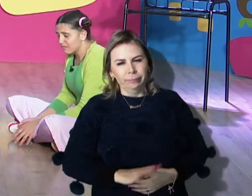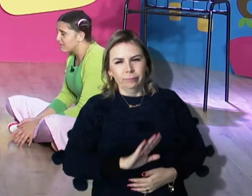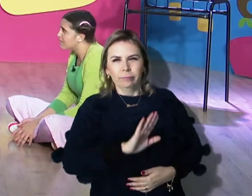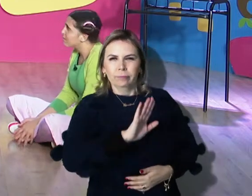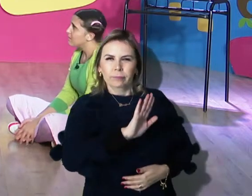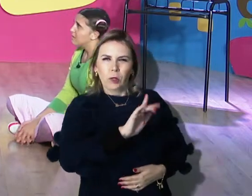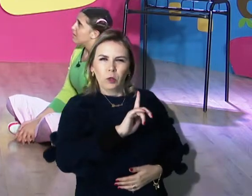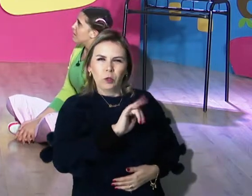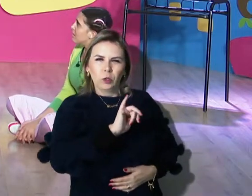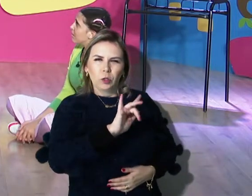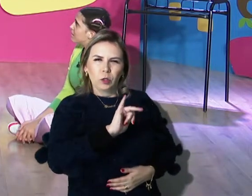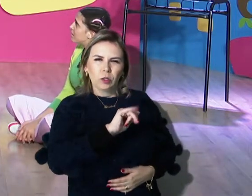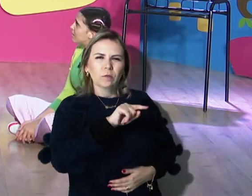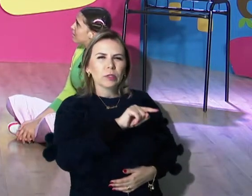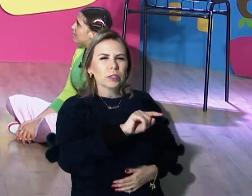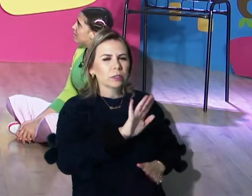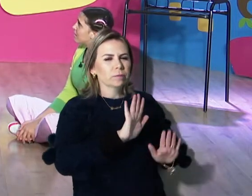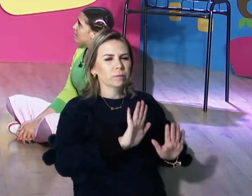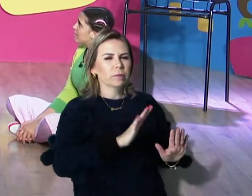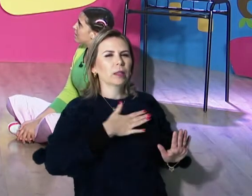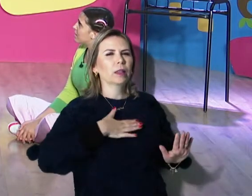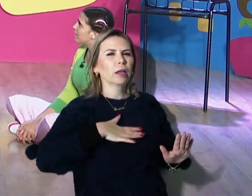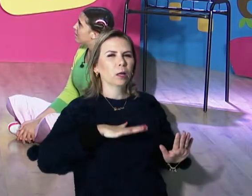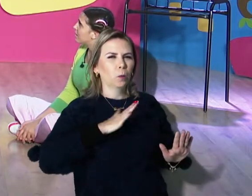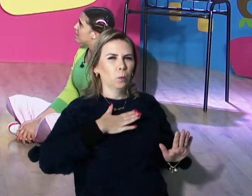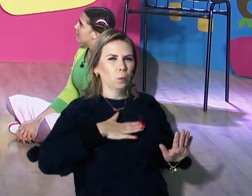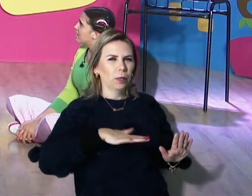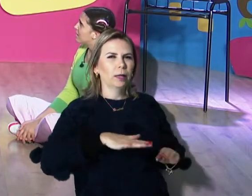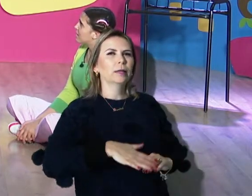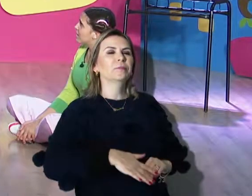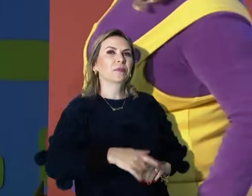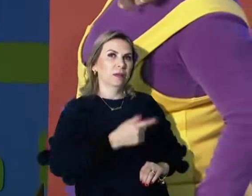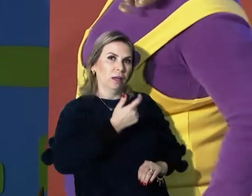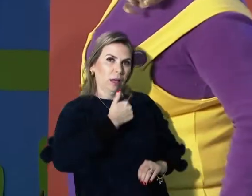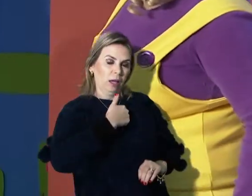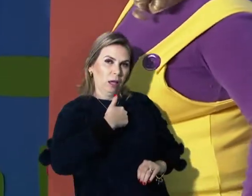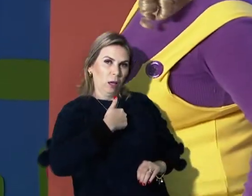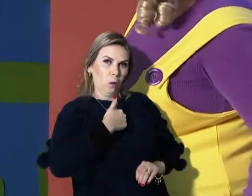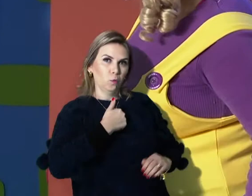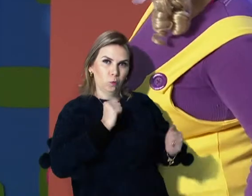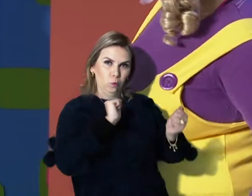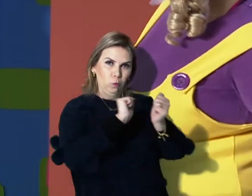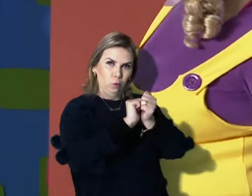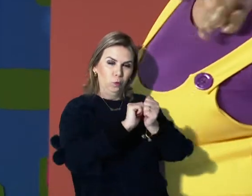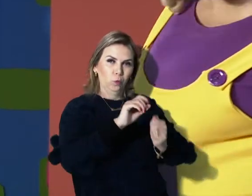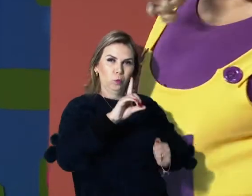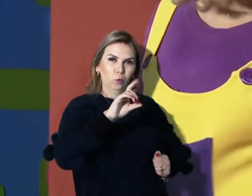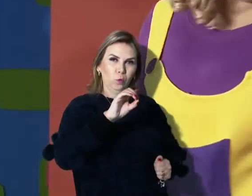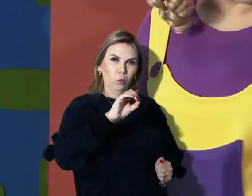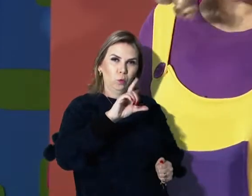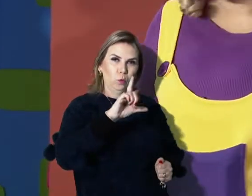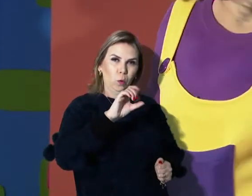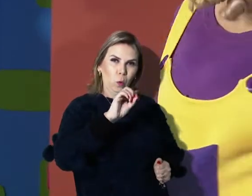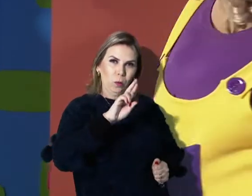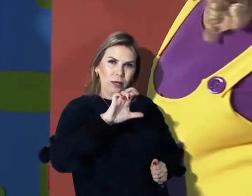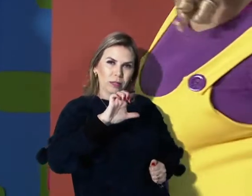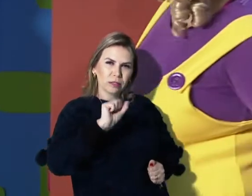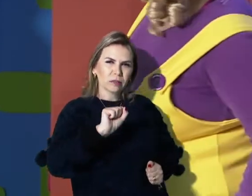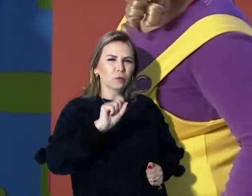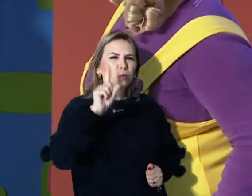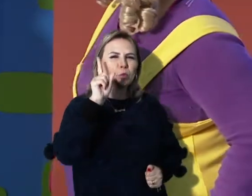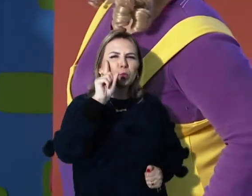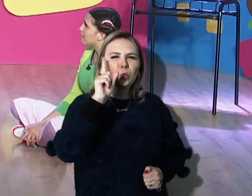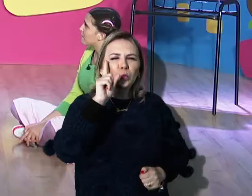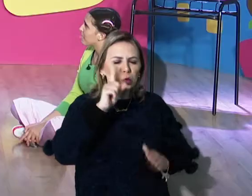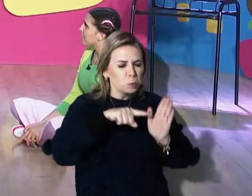minha cara, Gigi. Pois pode ficar tranquila quanto a isso. Ó, eu e a Dolores estamos